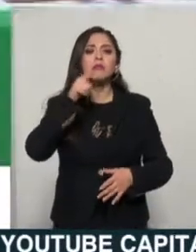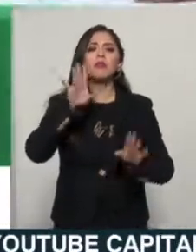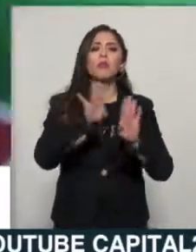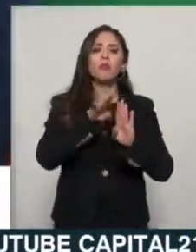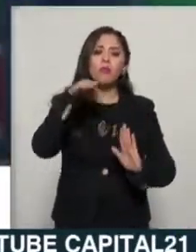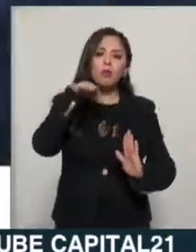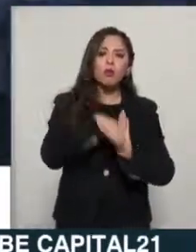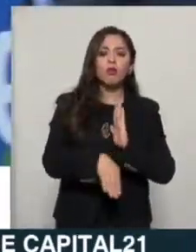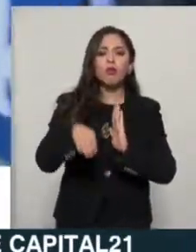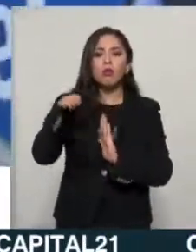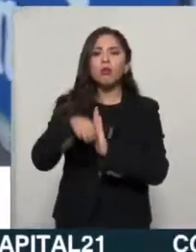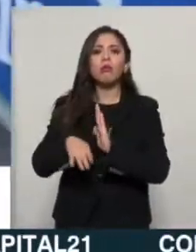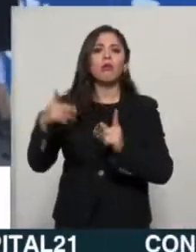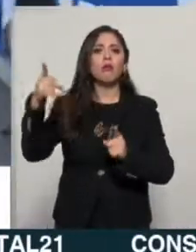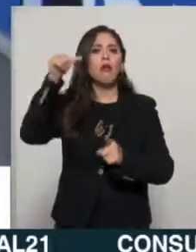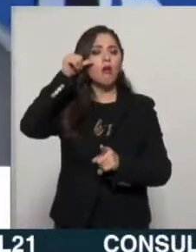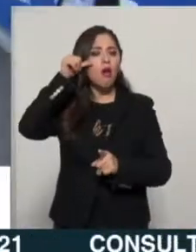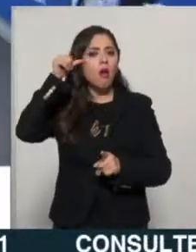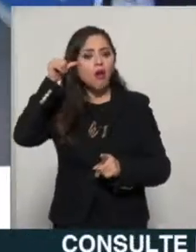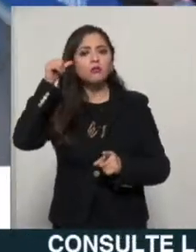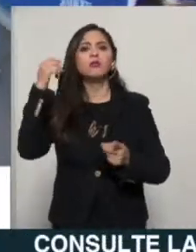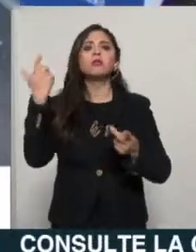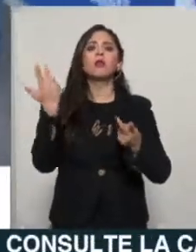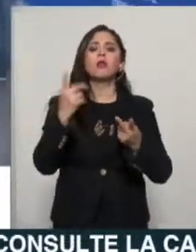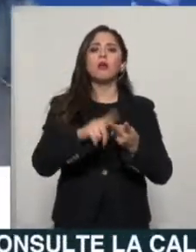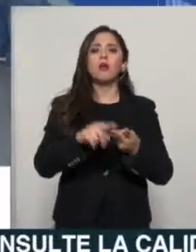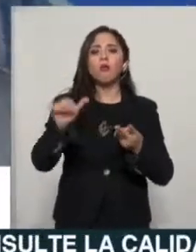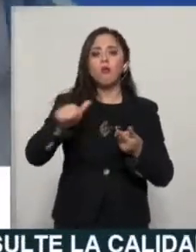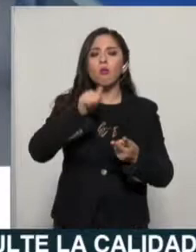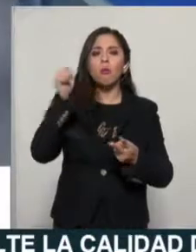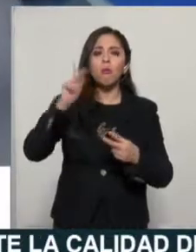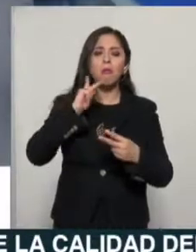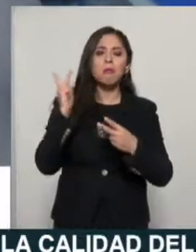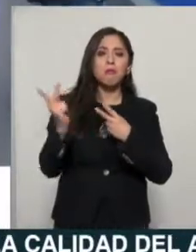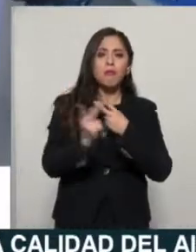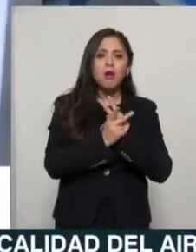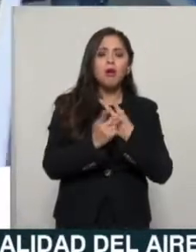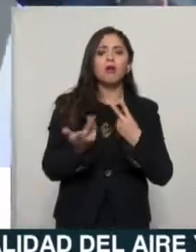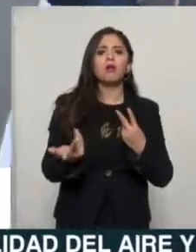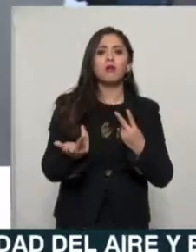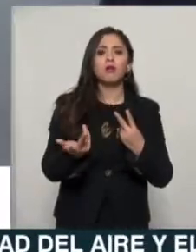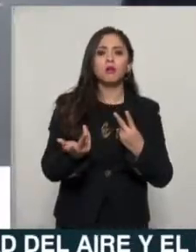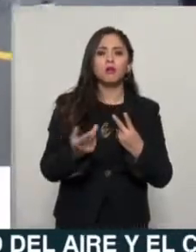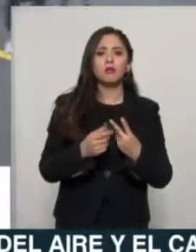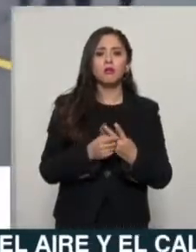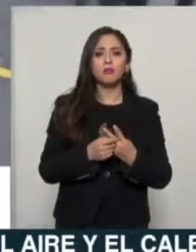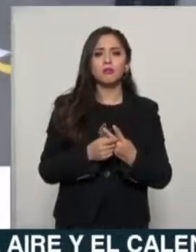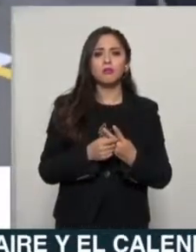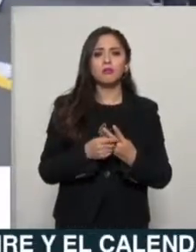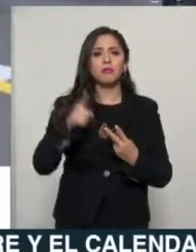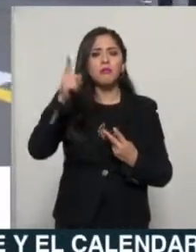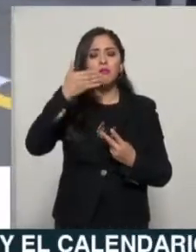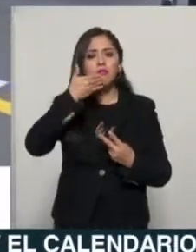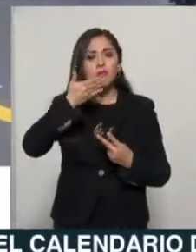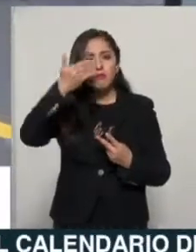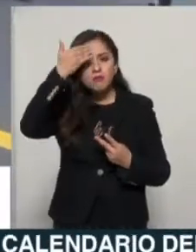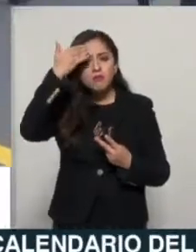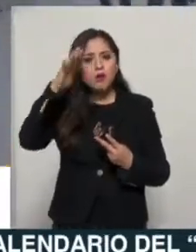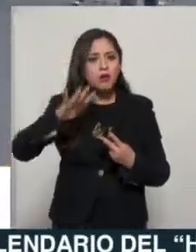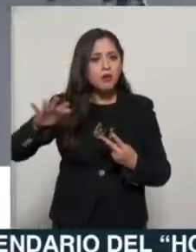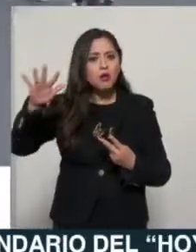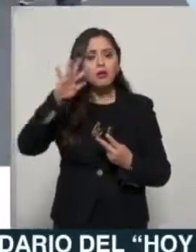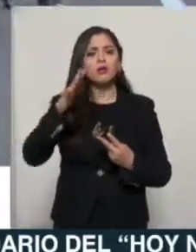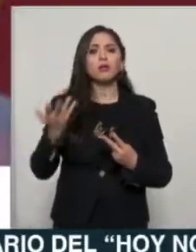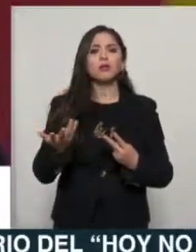com a Ásia, com os países da Middle East, do meio oeste, dos